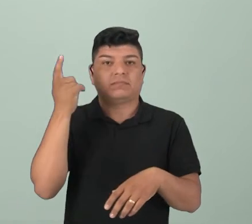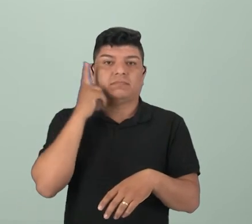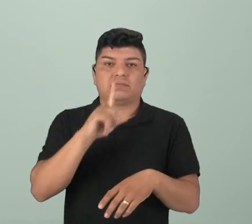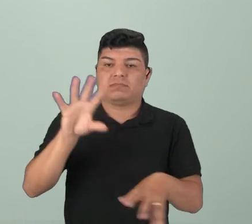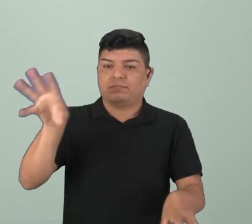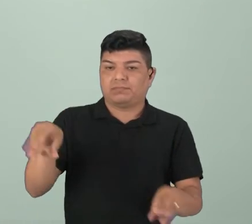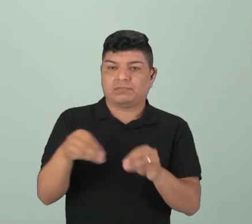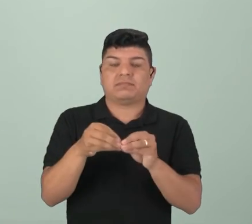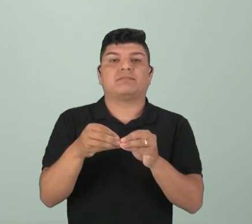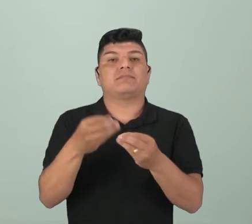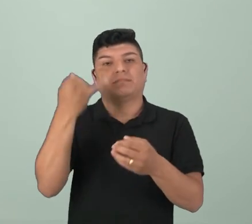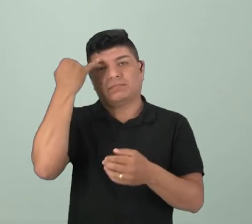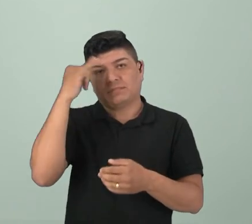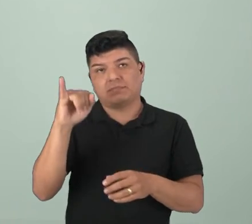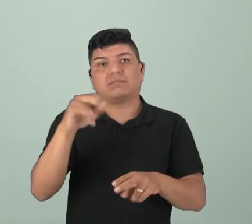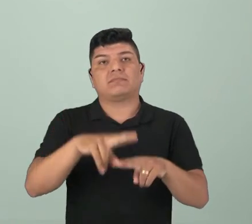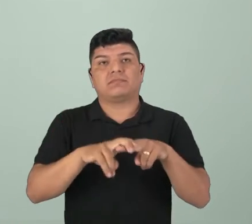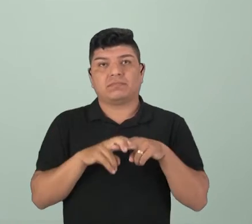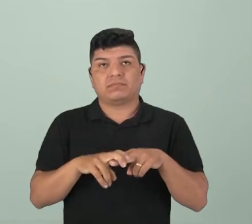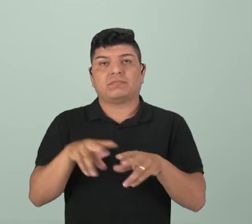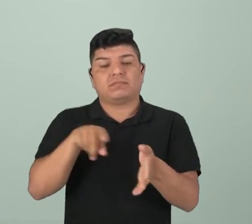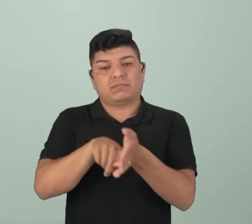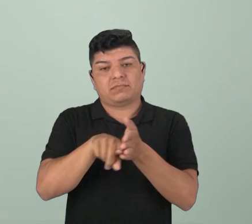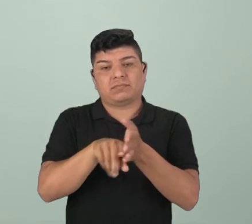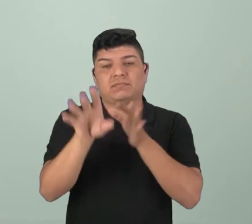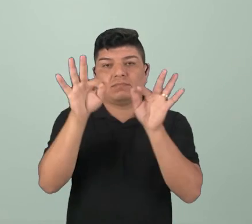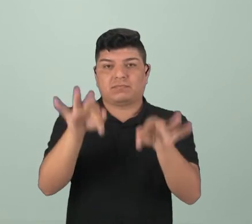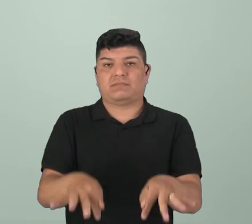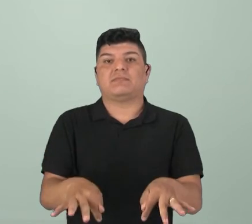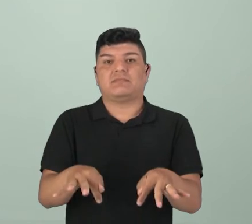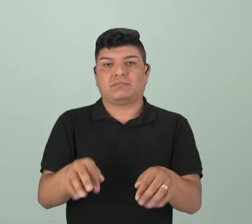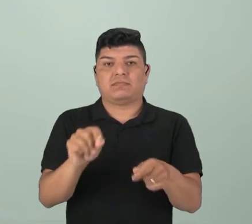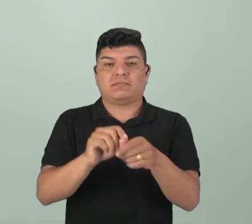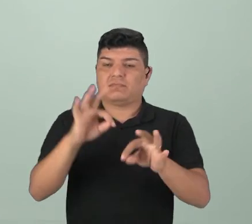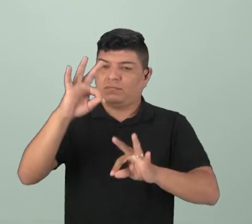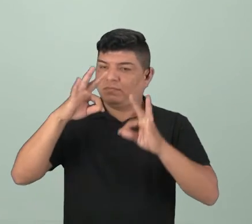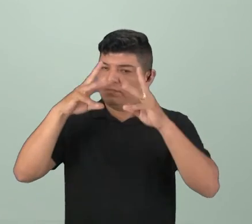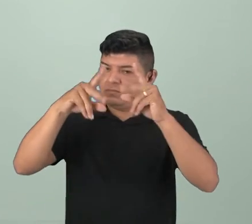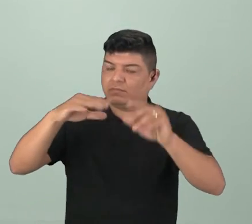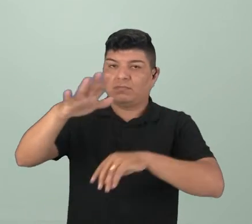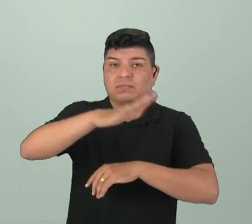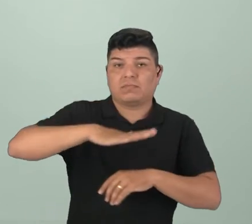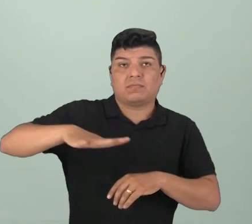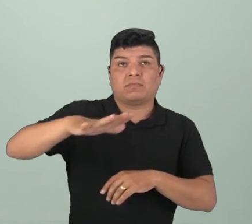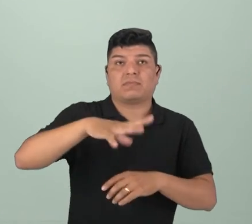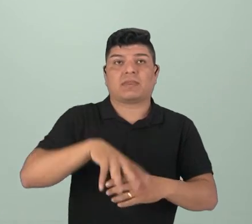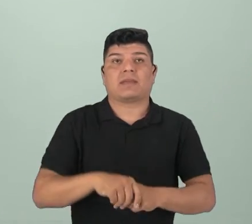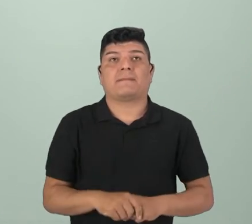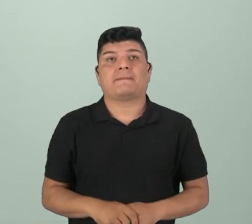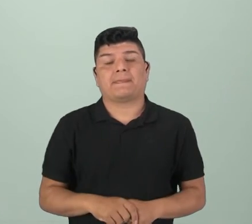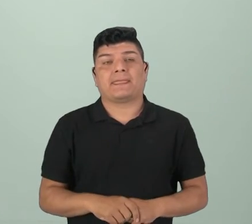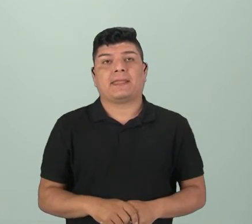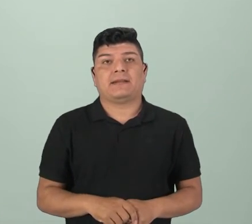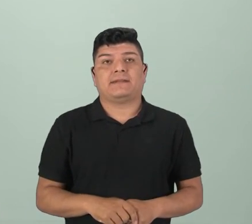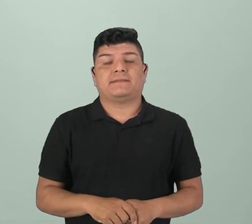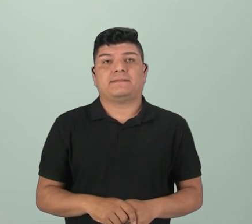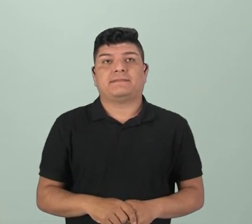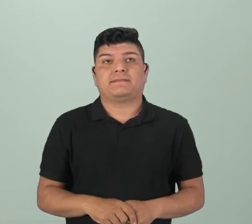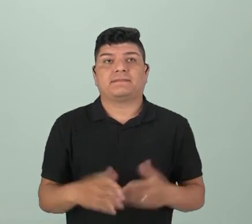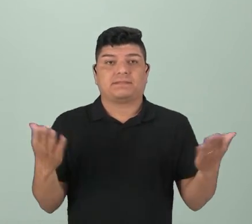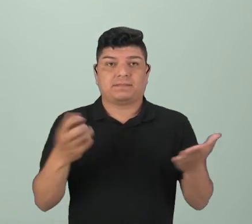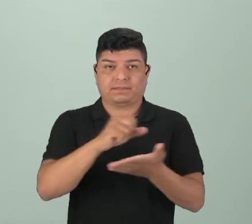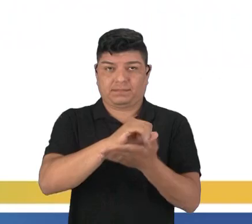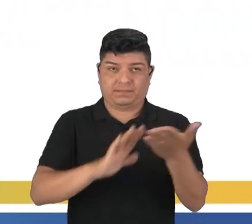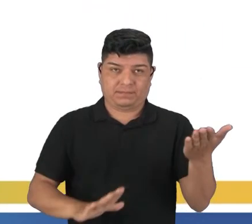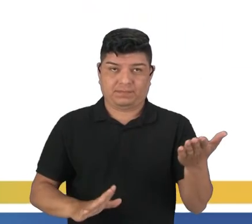conseguiu concluir aquelas ideias, tá? Na revisão final é que você faz esse aparato geral aí, tá bom? E o